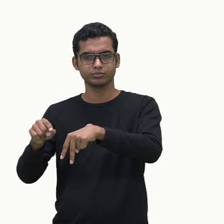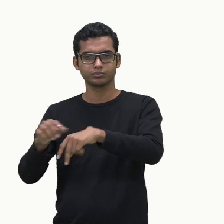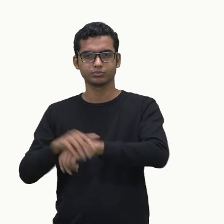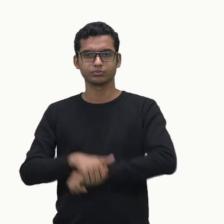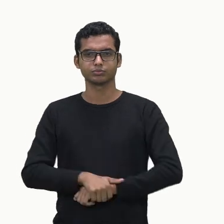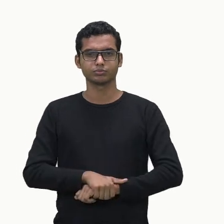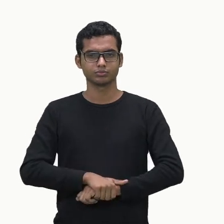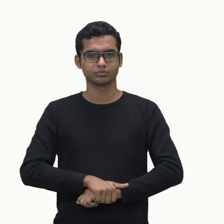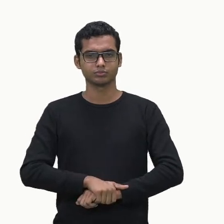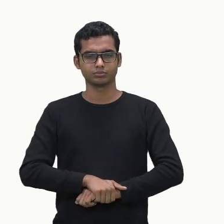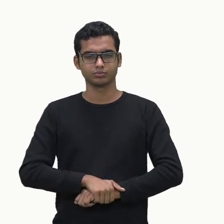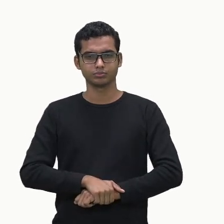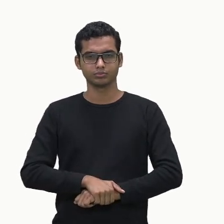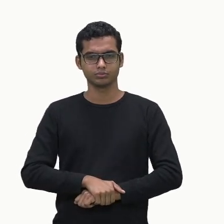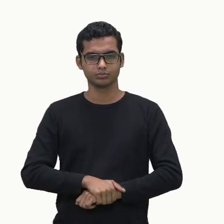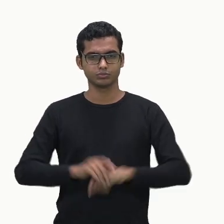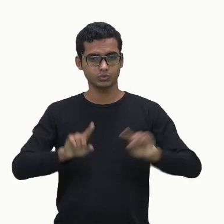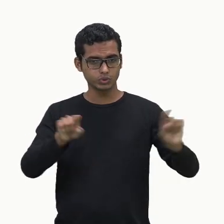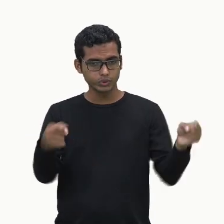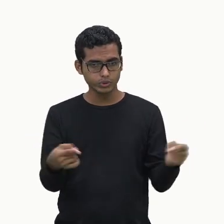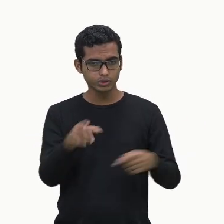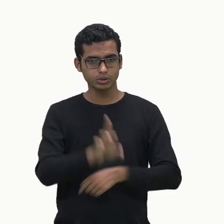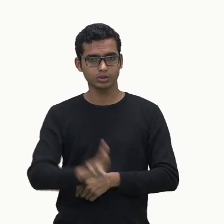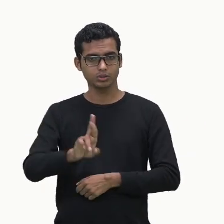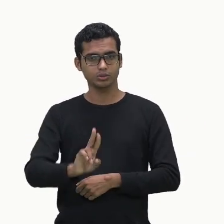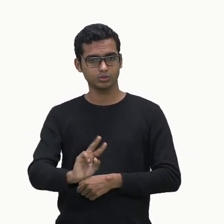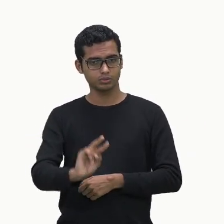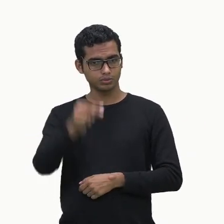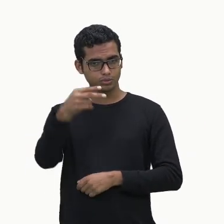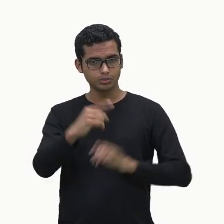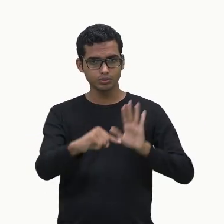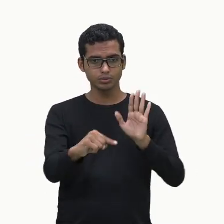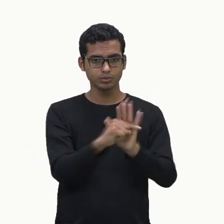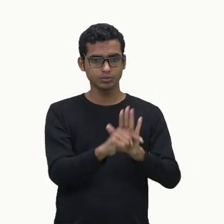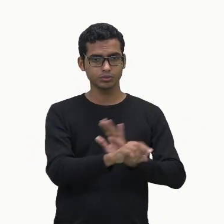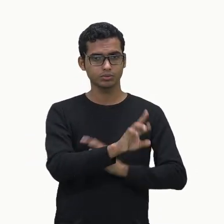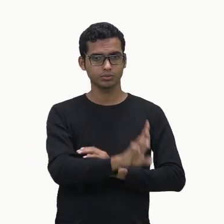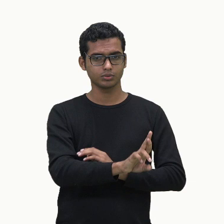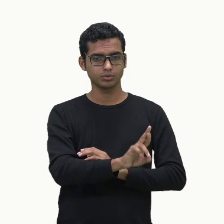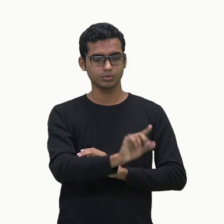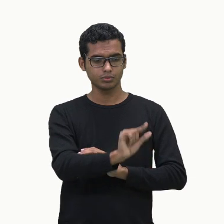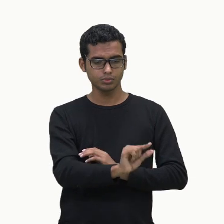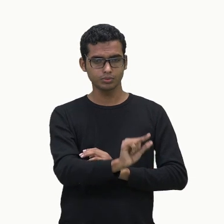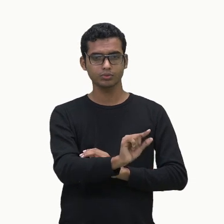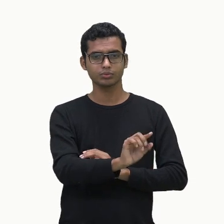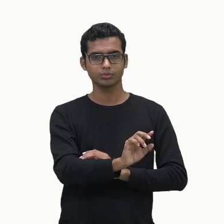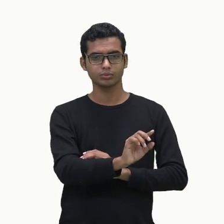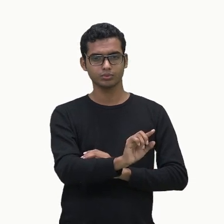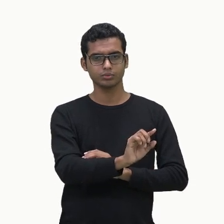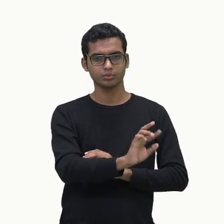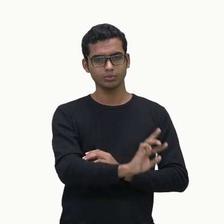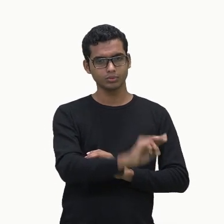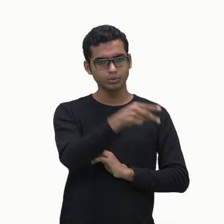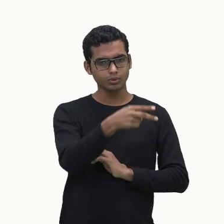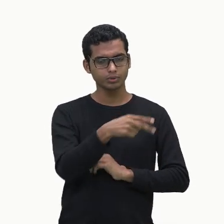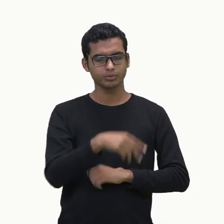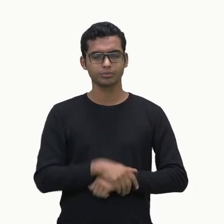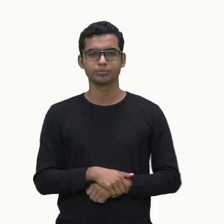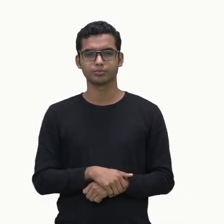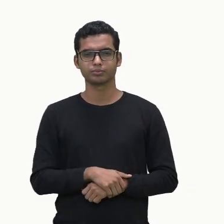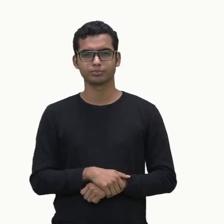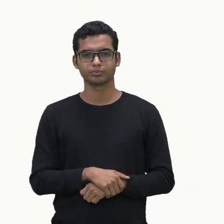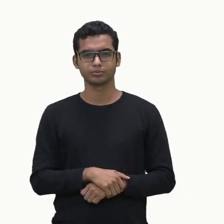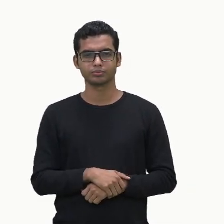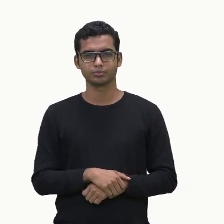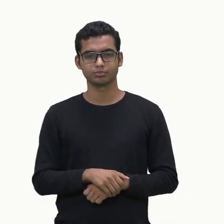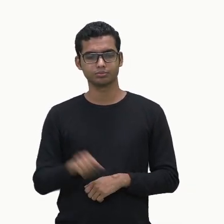multiplicado com o Rzão ao quadrado, menos o Rzinho ao quadrado. Então, a nossa área